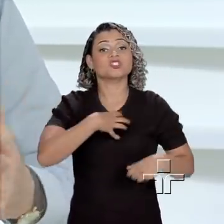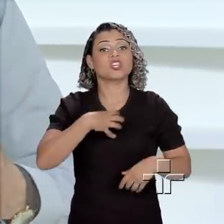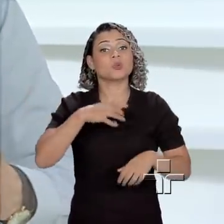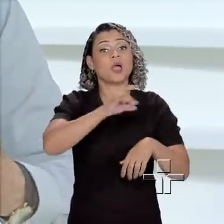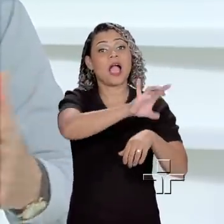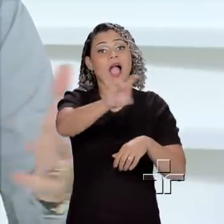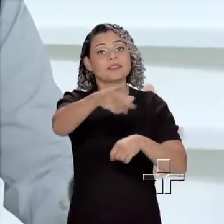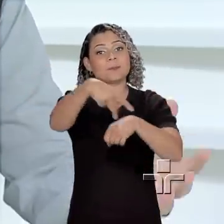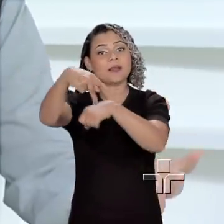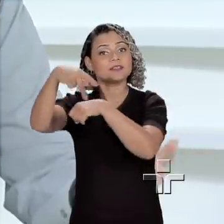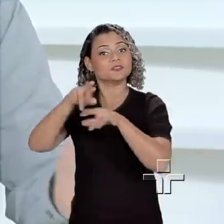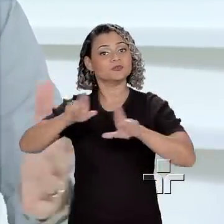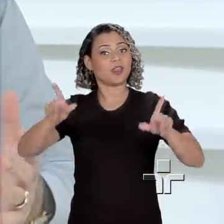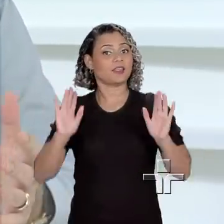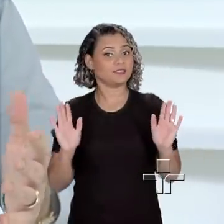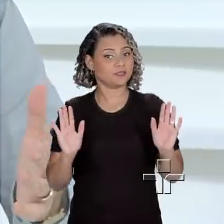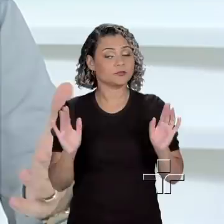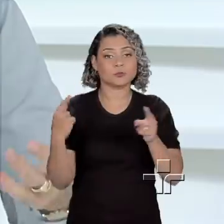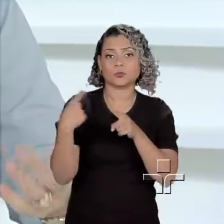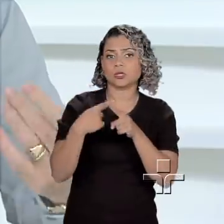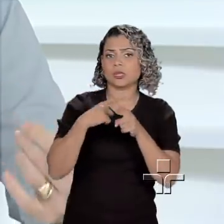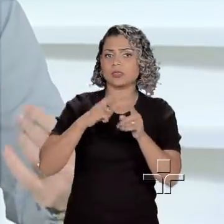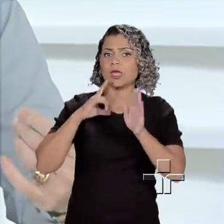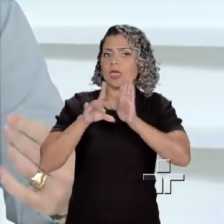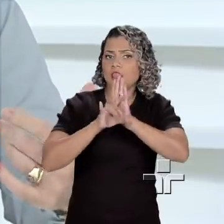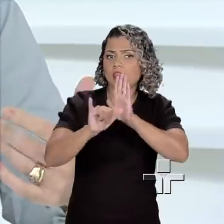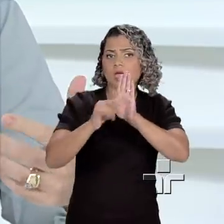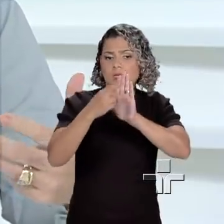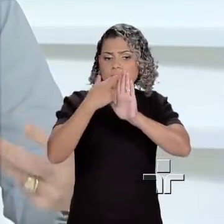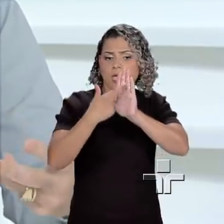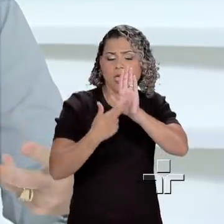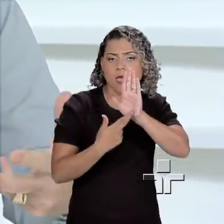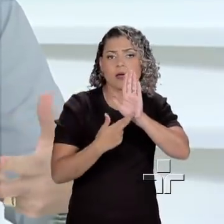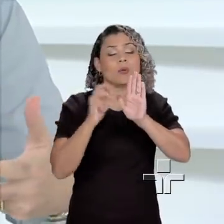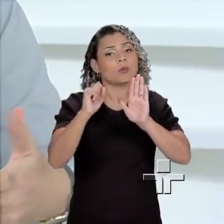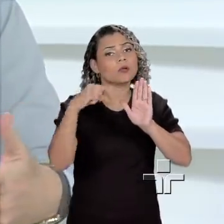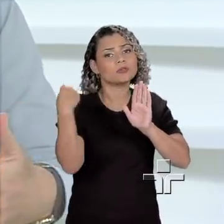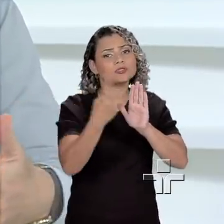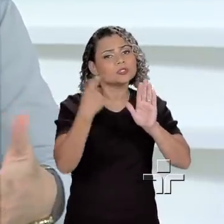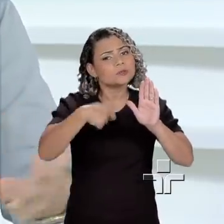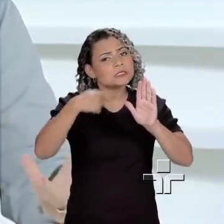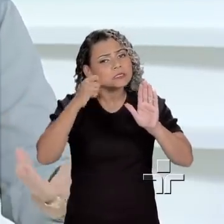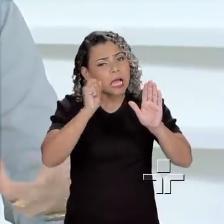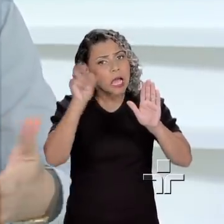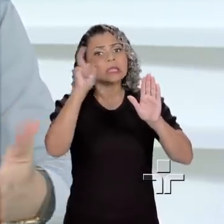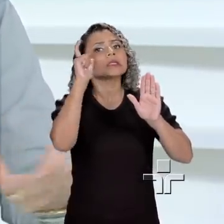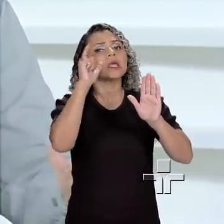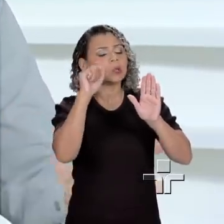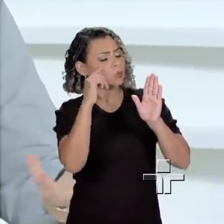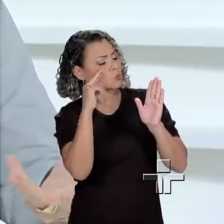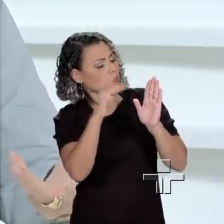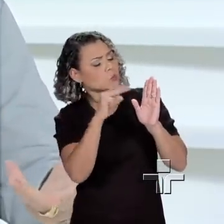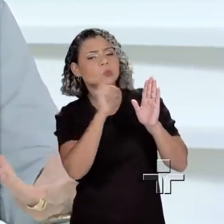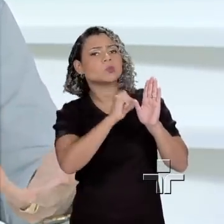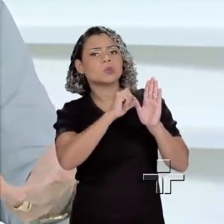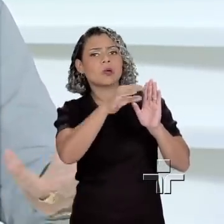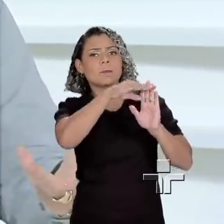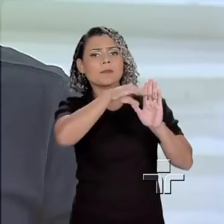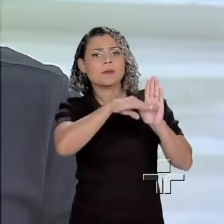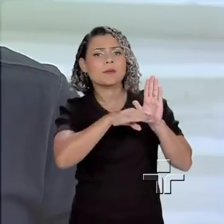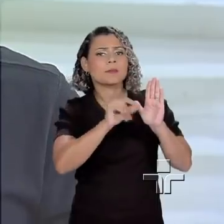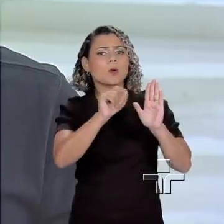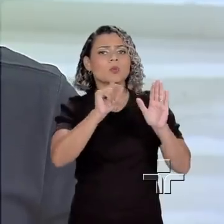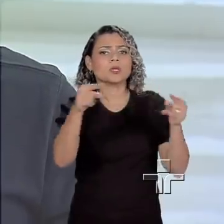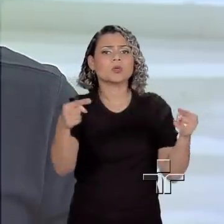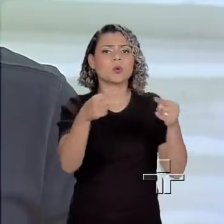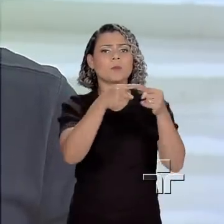quando a gente fala em mais regulação ou menos regulação, precisamos primeiro levar em conta qual é o aspecto, qual é o escopo regulatório que nós temos